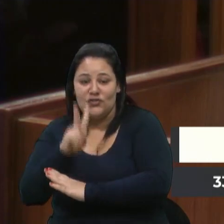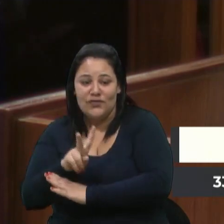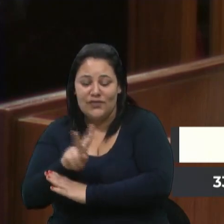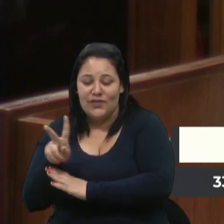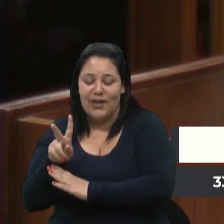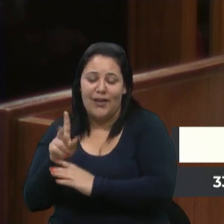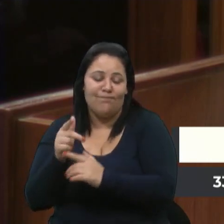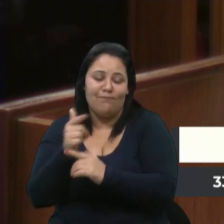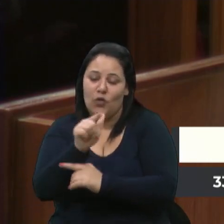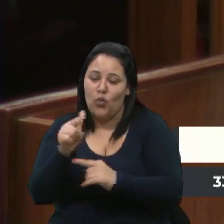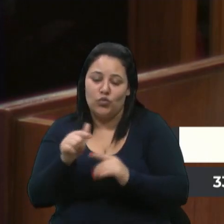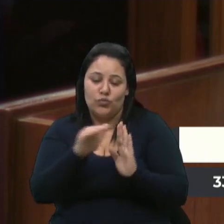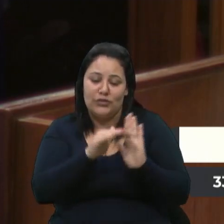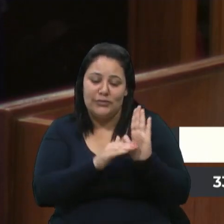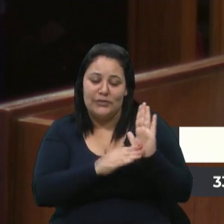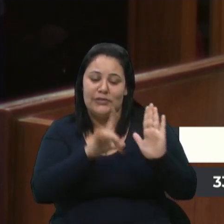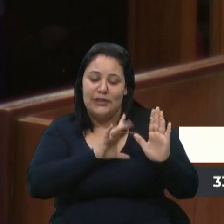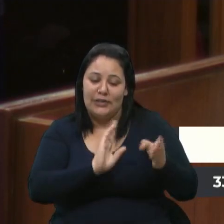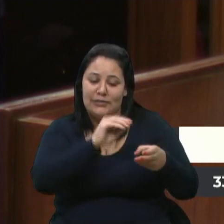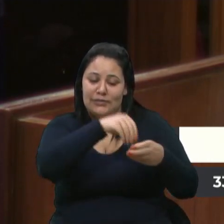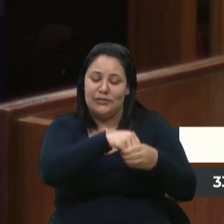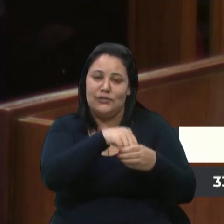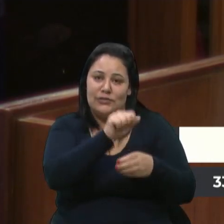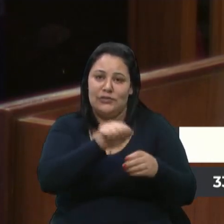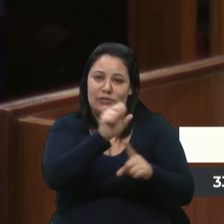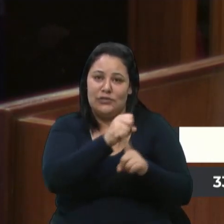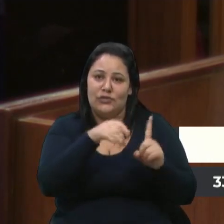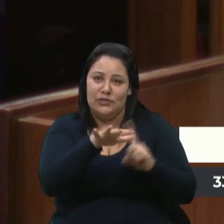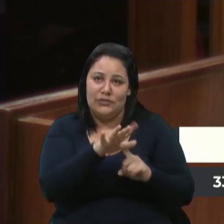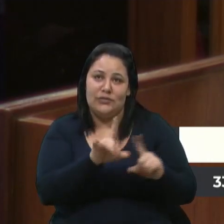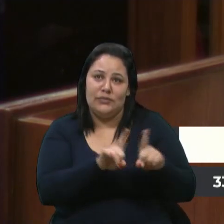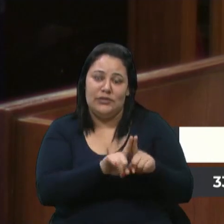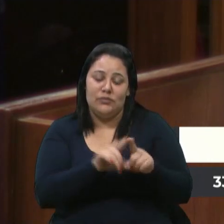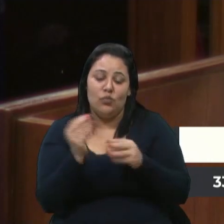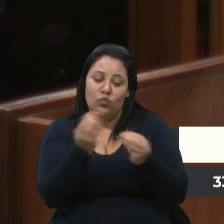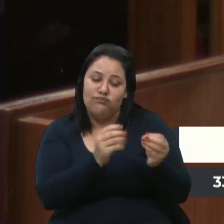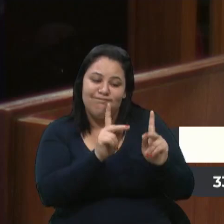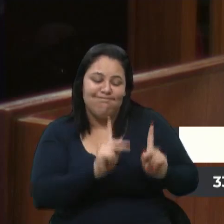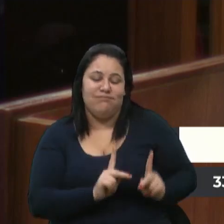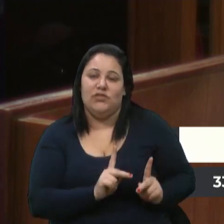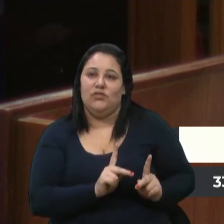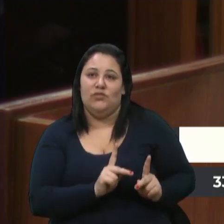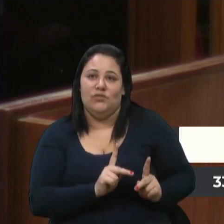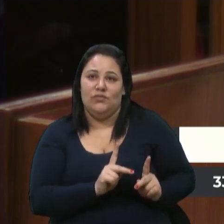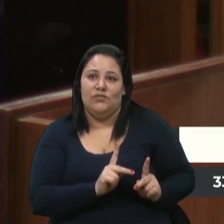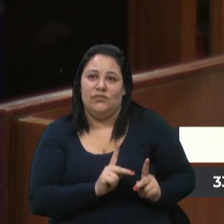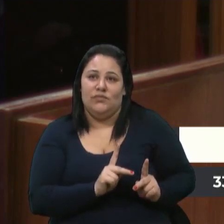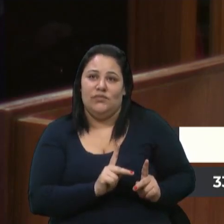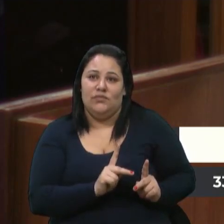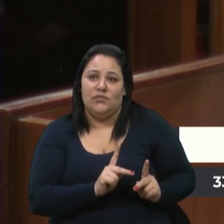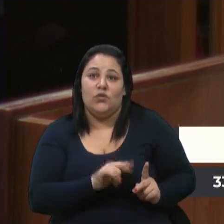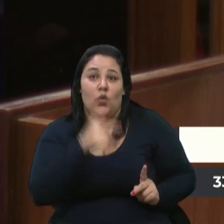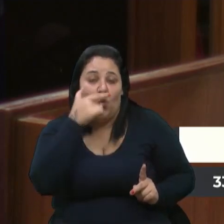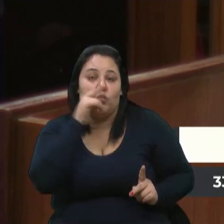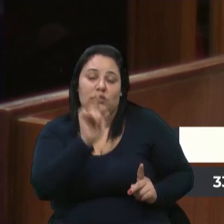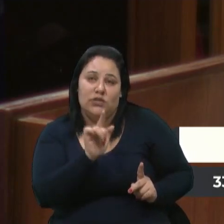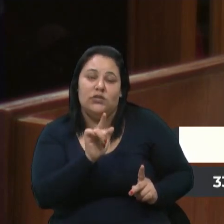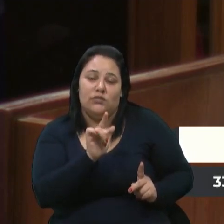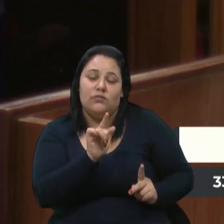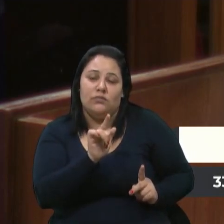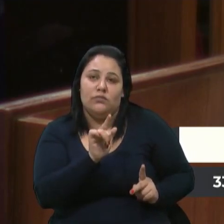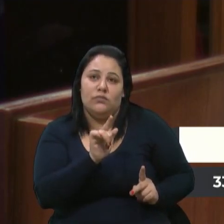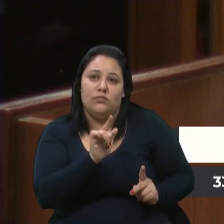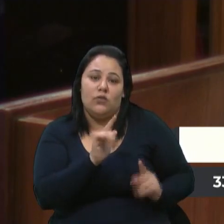no próprio Assistência Social, na Fundação, que muitos que foram contemplados por esse programa, que a gente